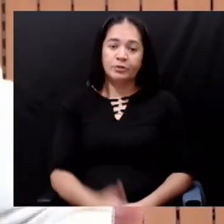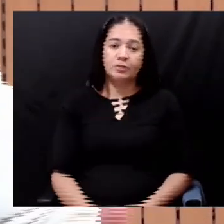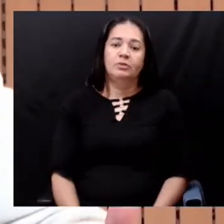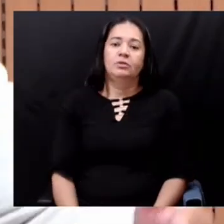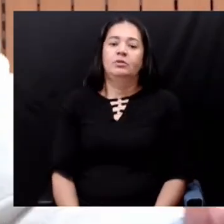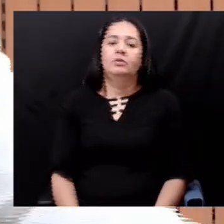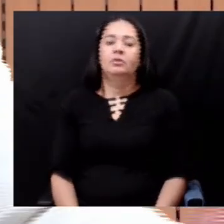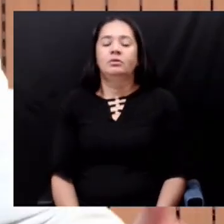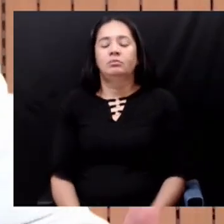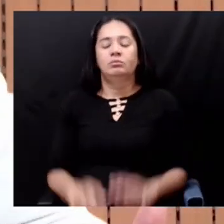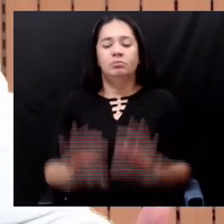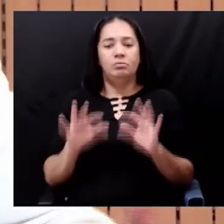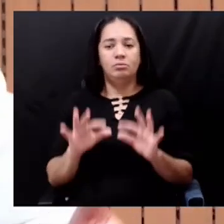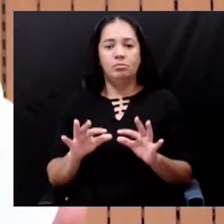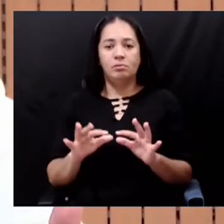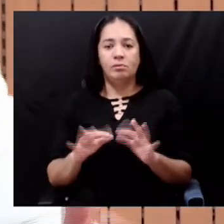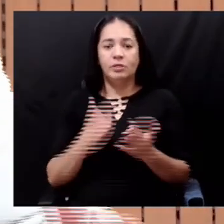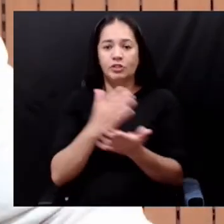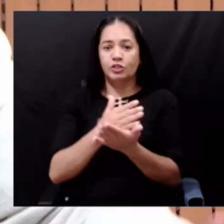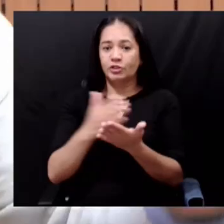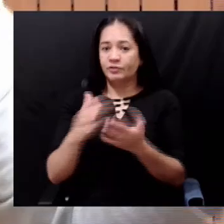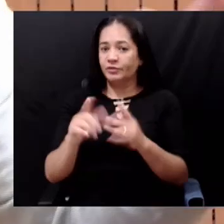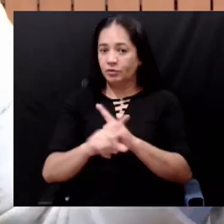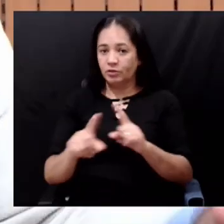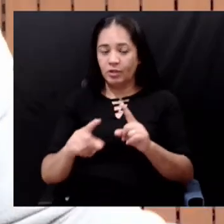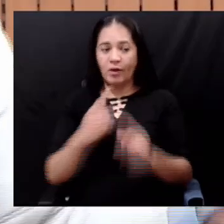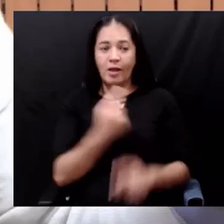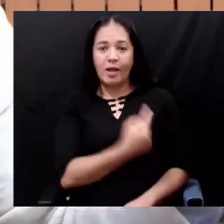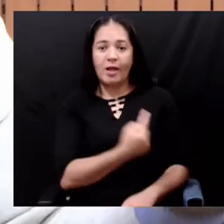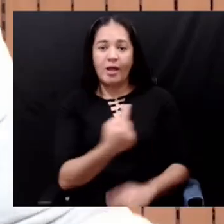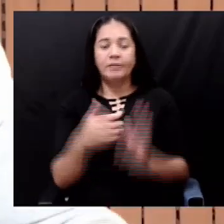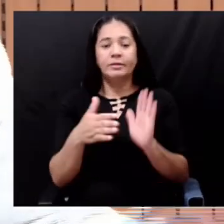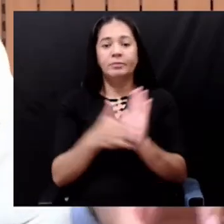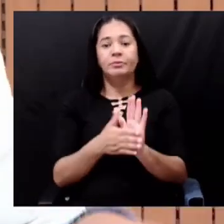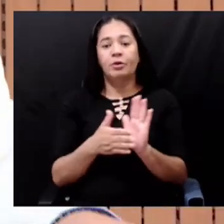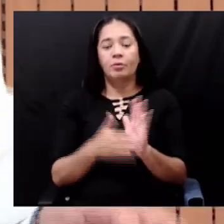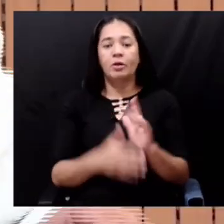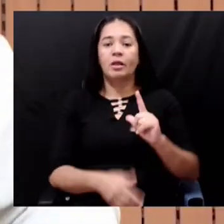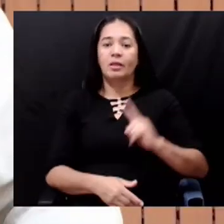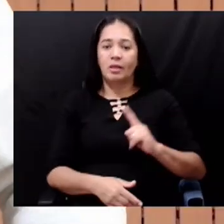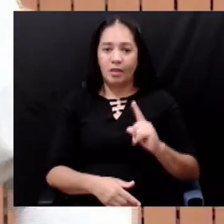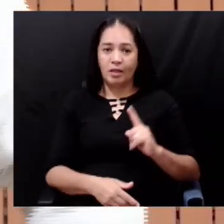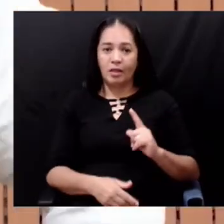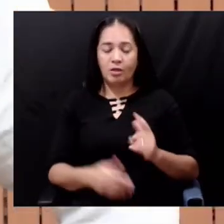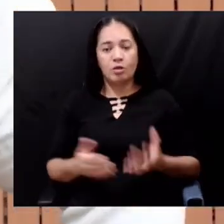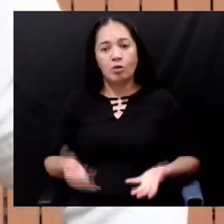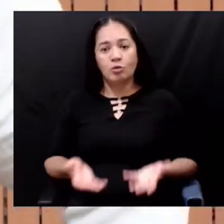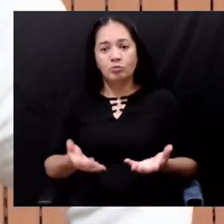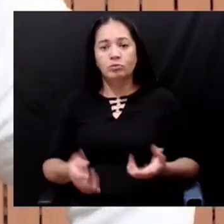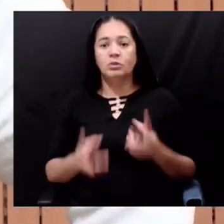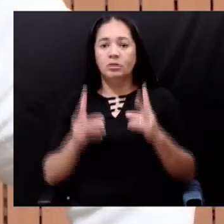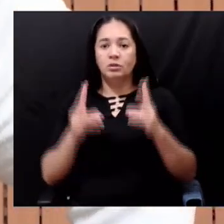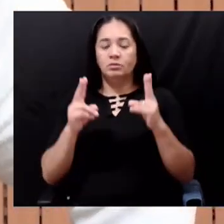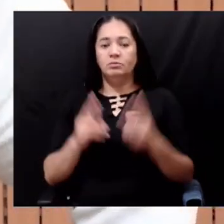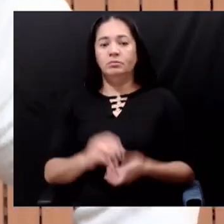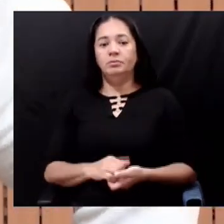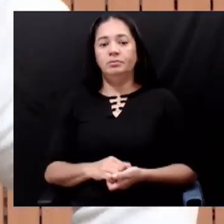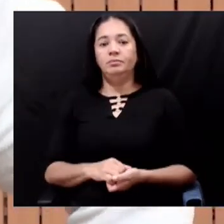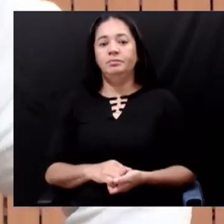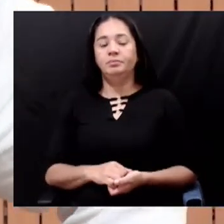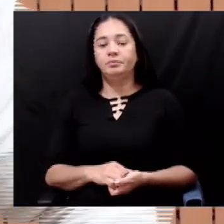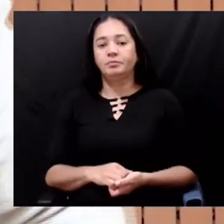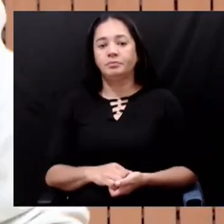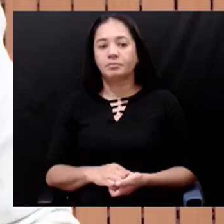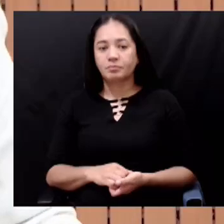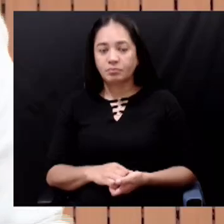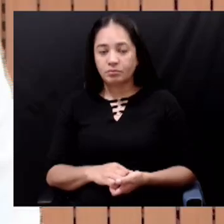Não será dividido, cada proposta parceira terá o mesmo incentivo que a instituição operadora,